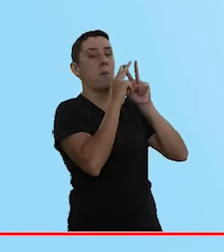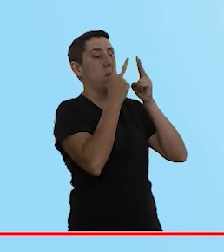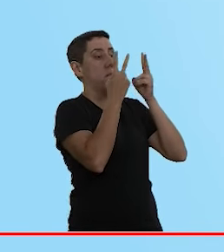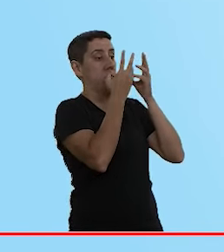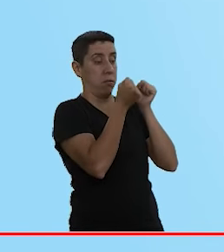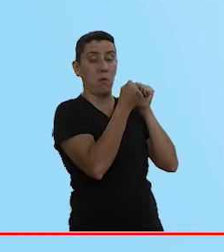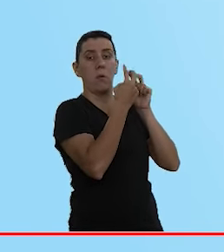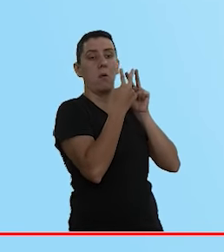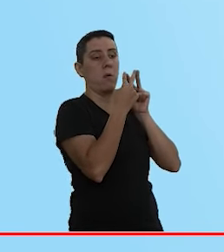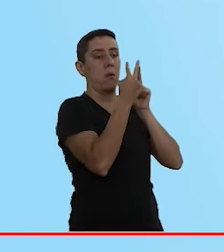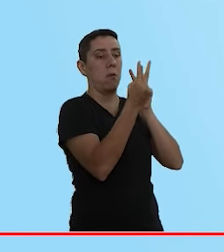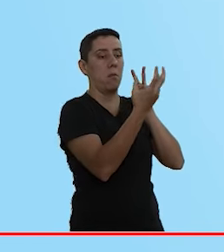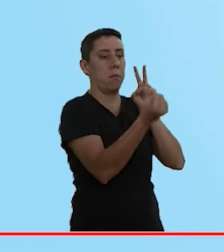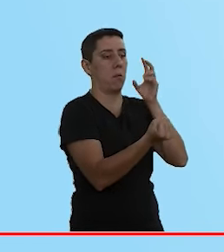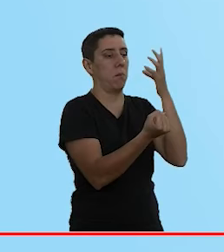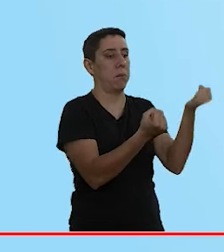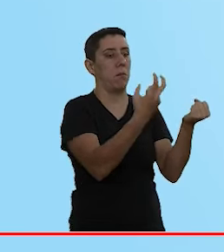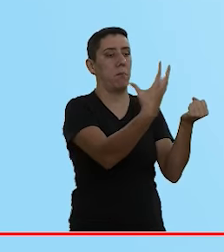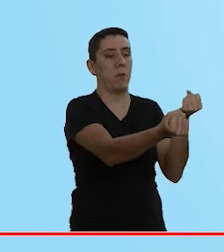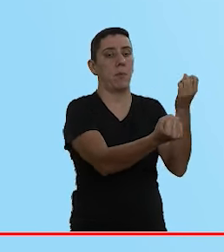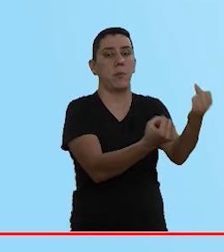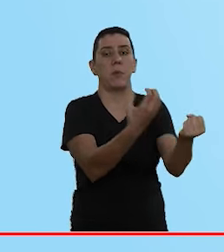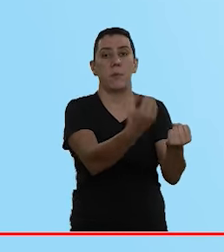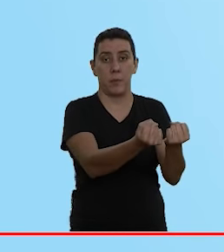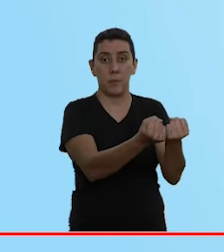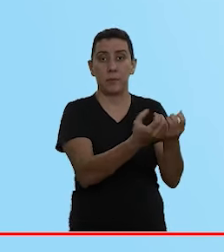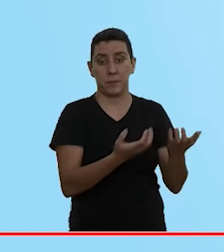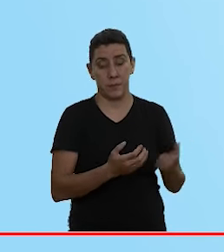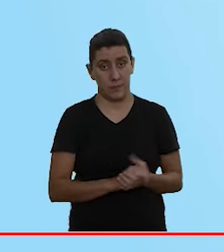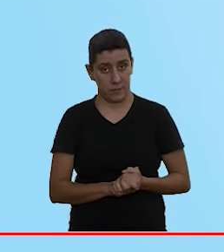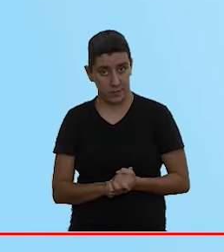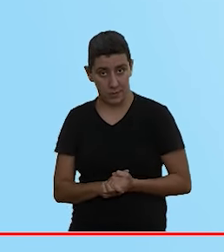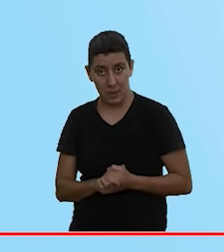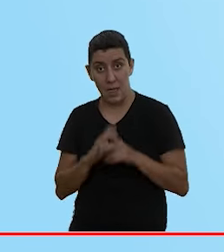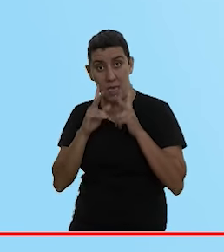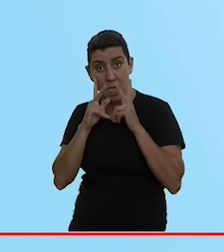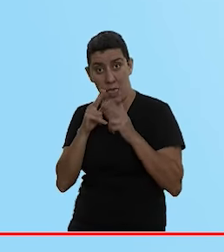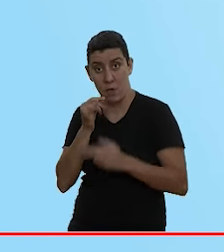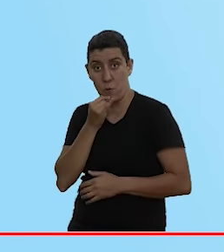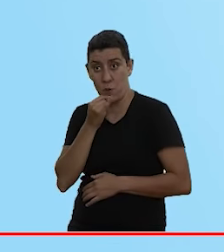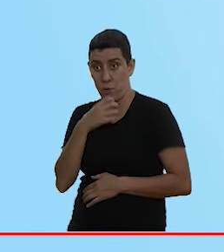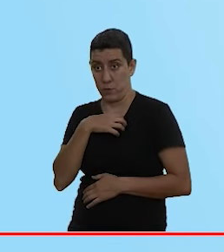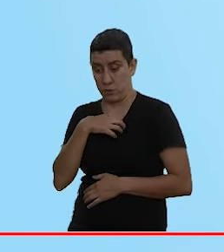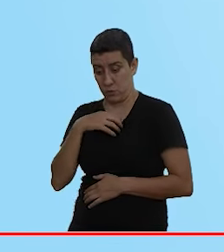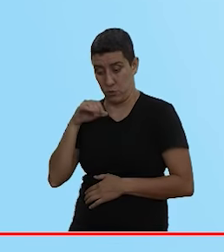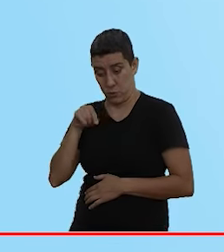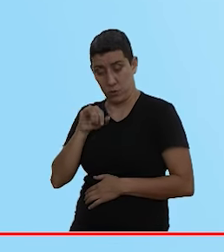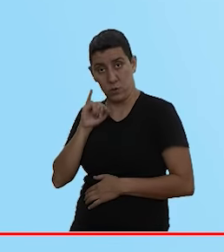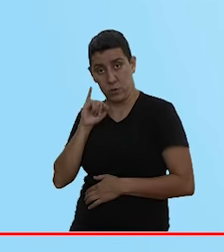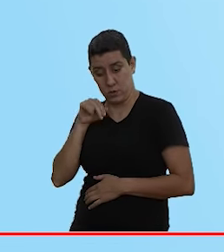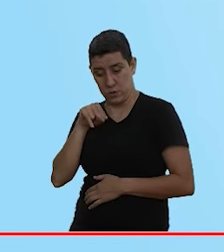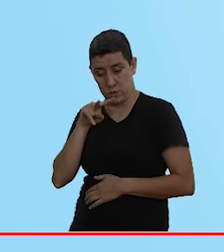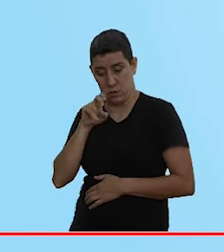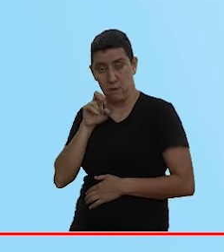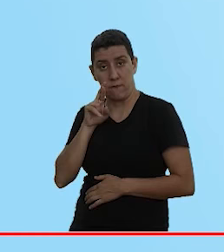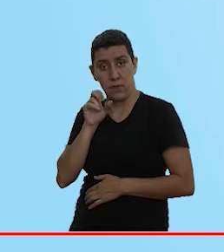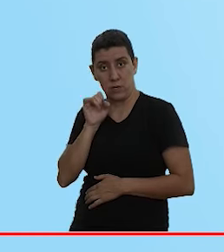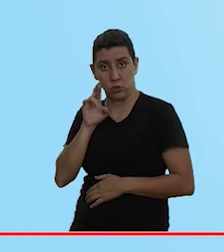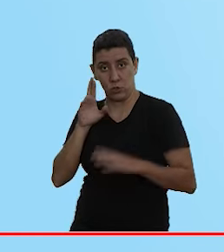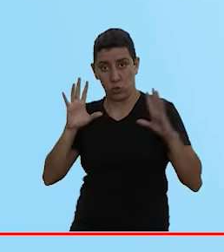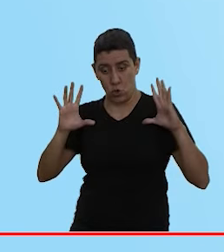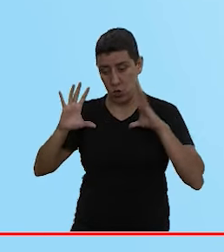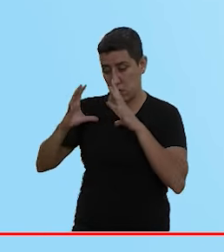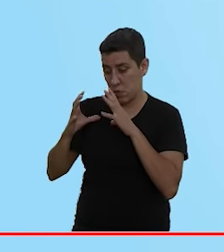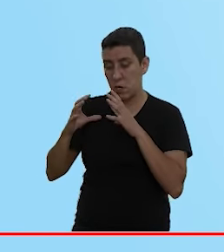Se a gente pegar inversores que não são capazes, aí, por exemplo, de continuar fornecendo energia elétrica numa